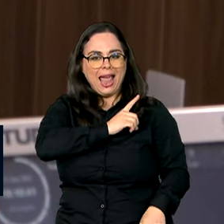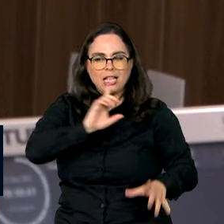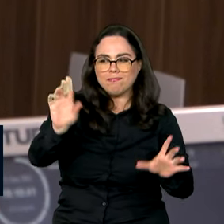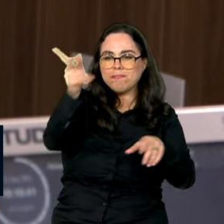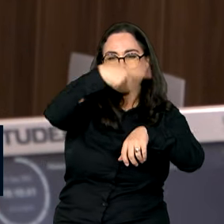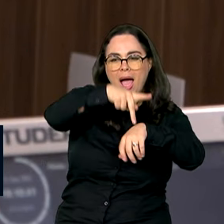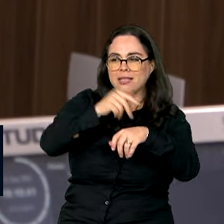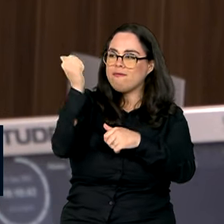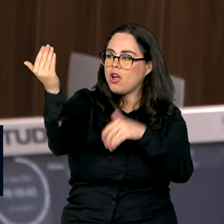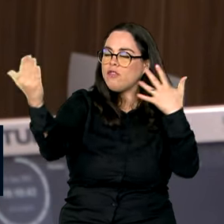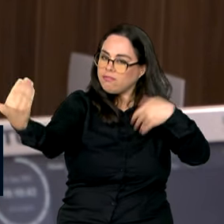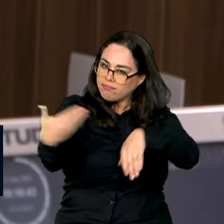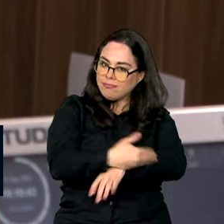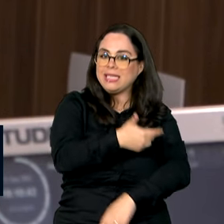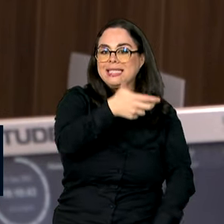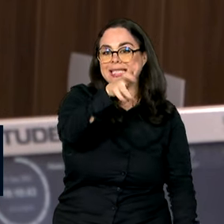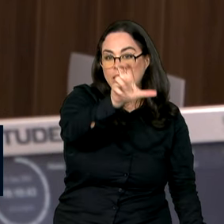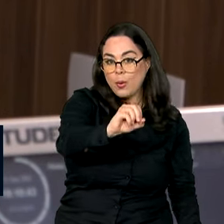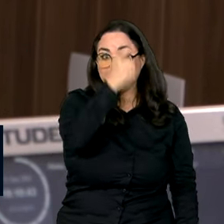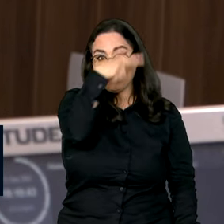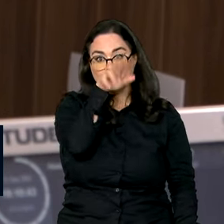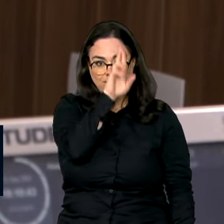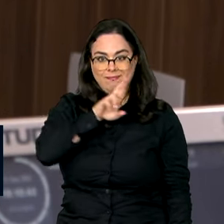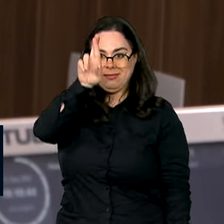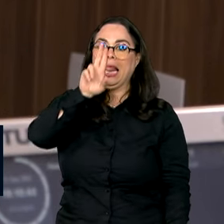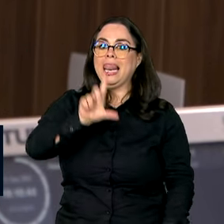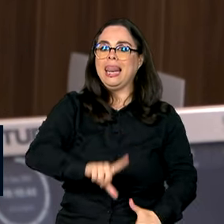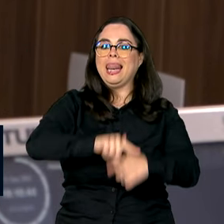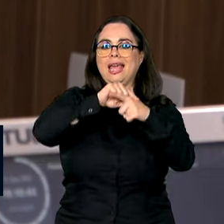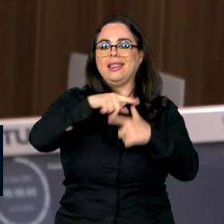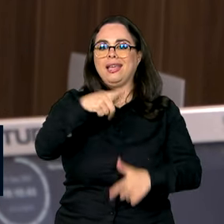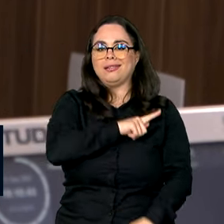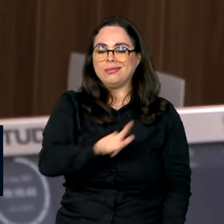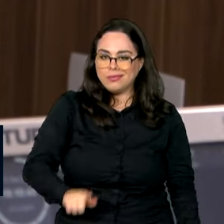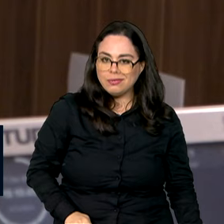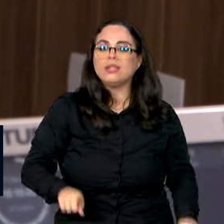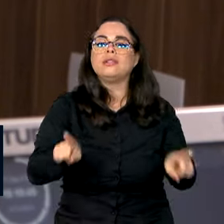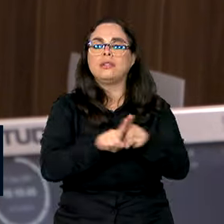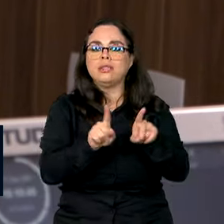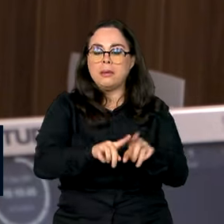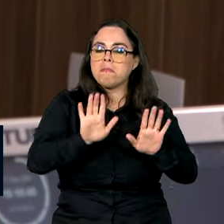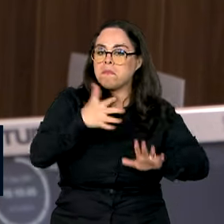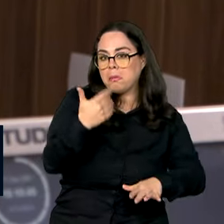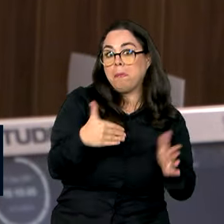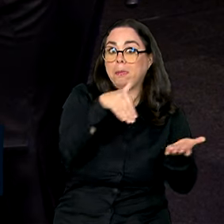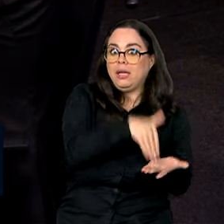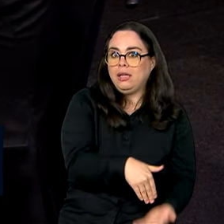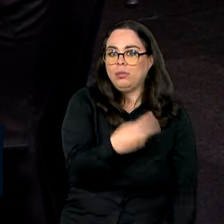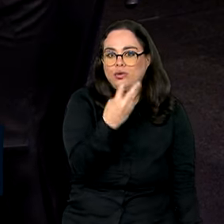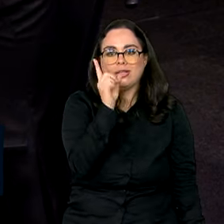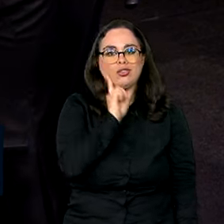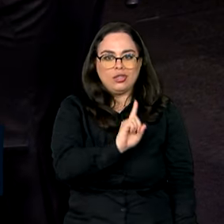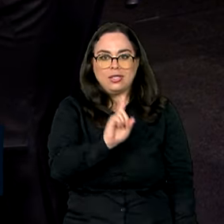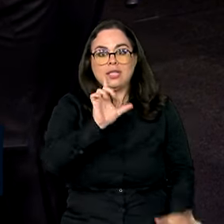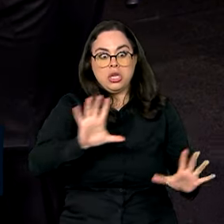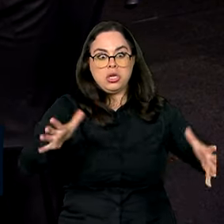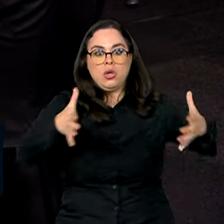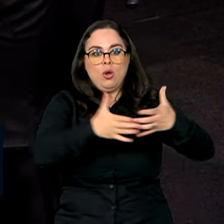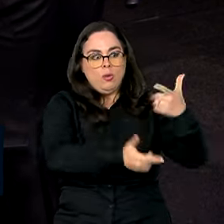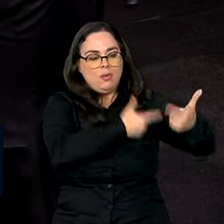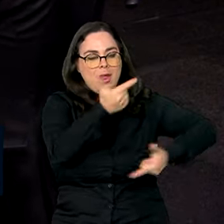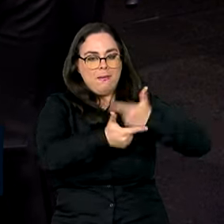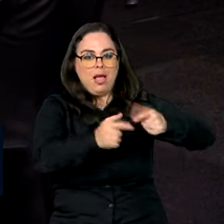também, são cerca de 150 chefes de Estado que permanecerão por pelo menos 2 dias com todas as suas staffs,